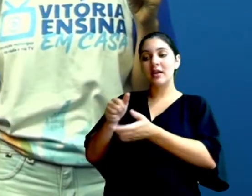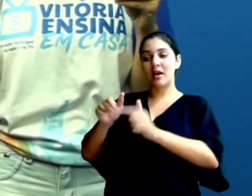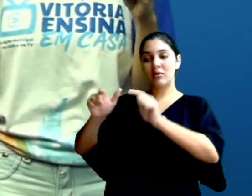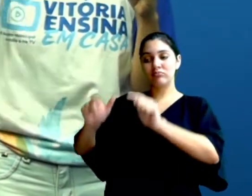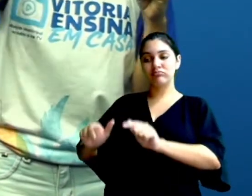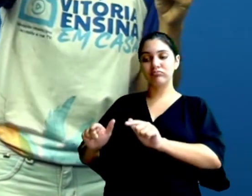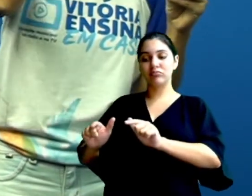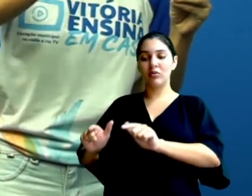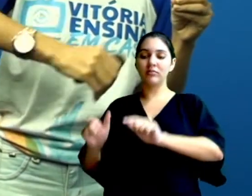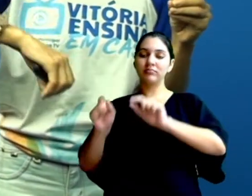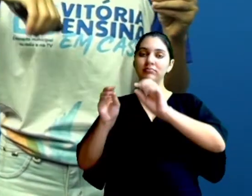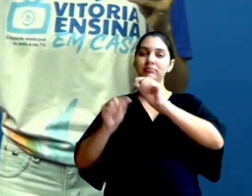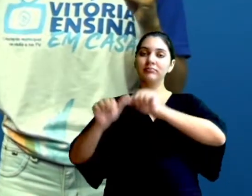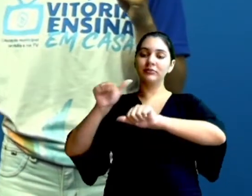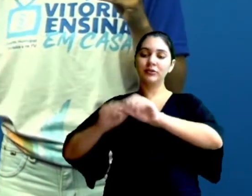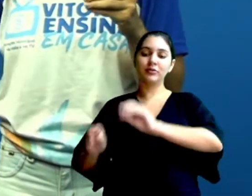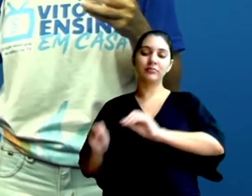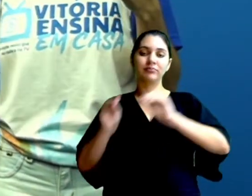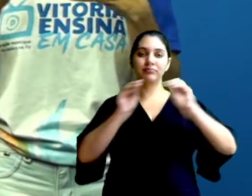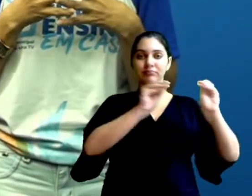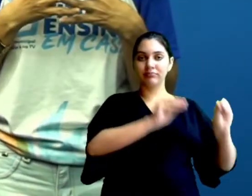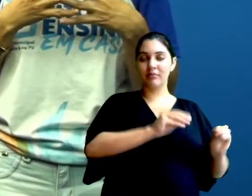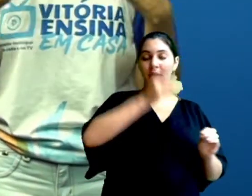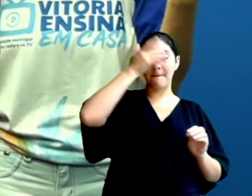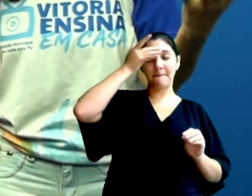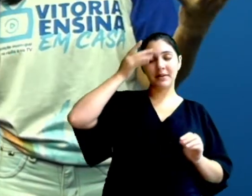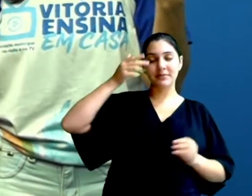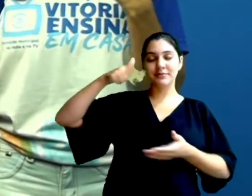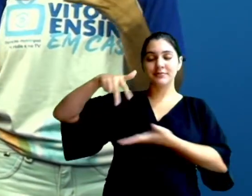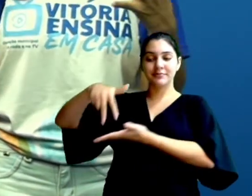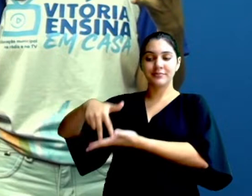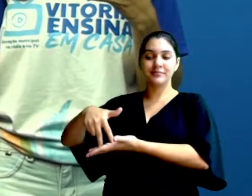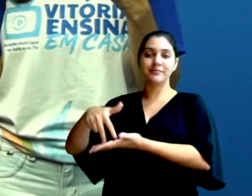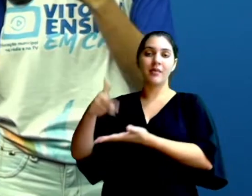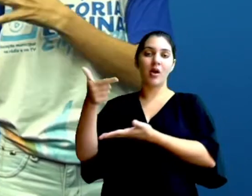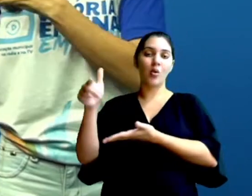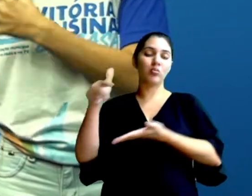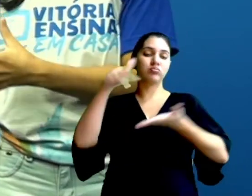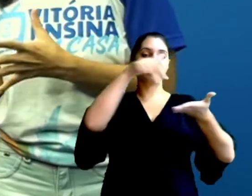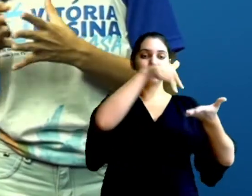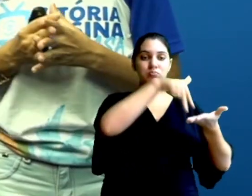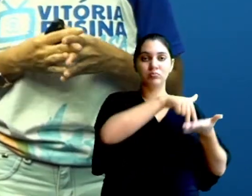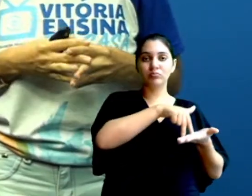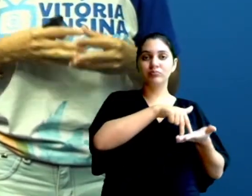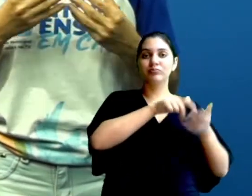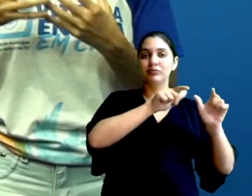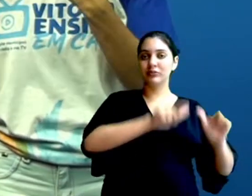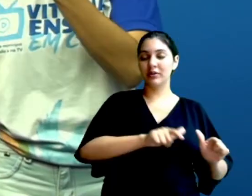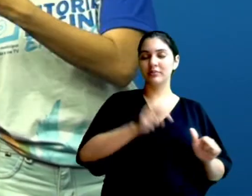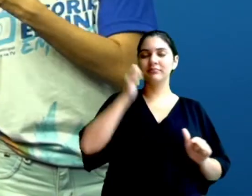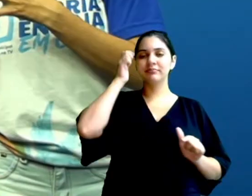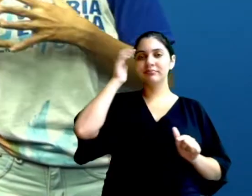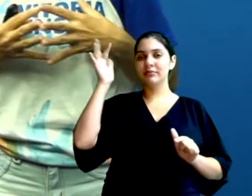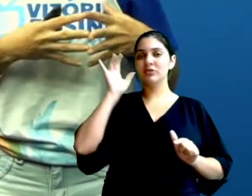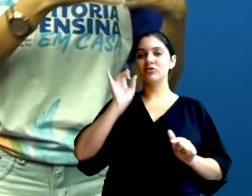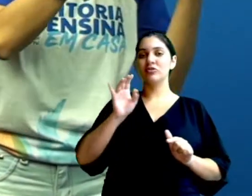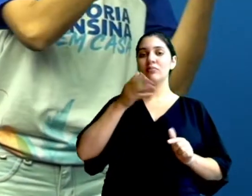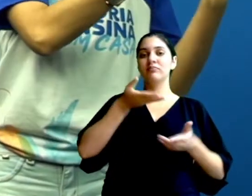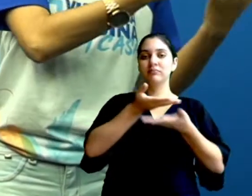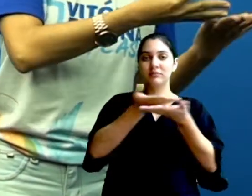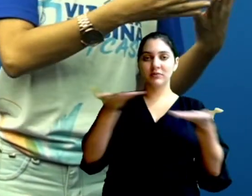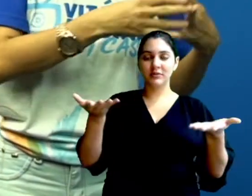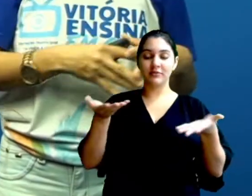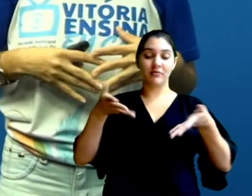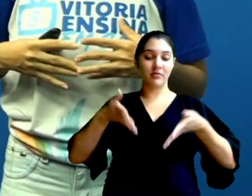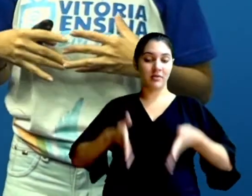lugar para outro, uma pessoa de um lugar para outro. Então imaginem só vocês, que vocês nasceram